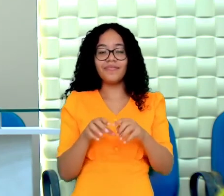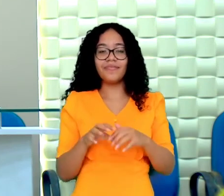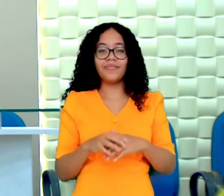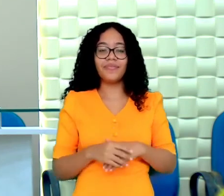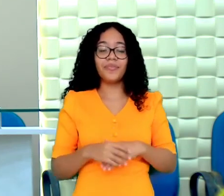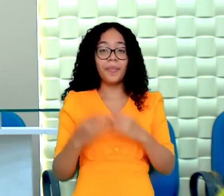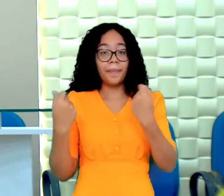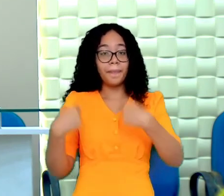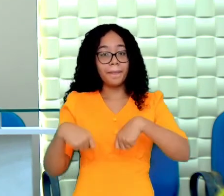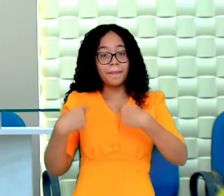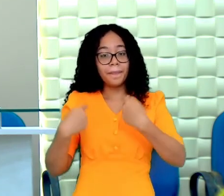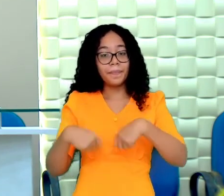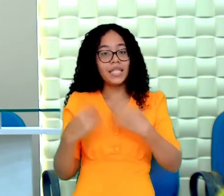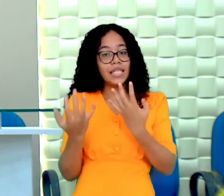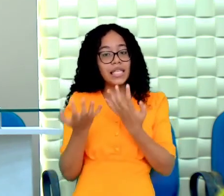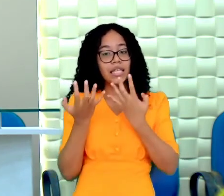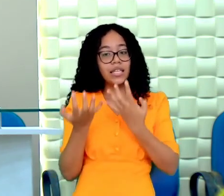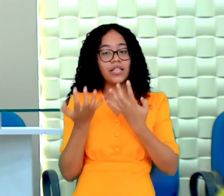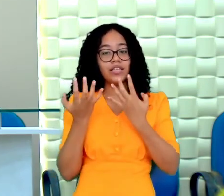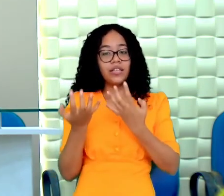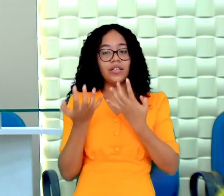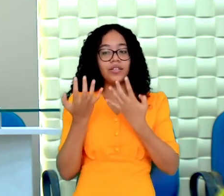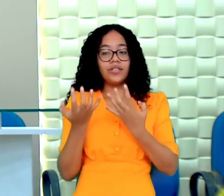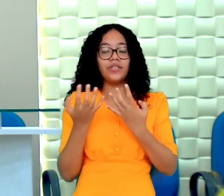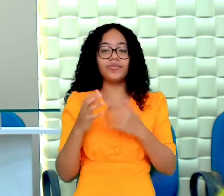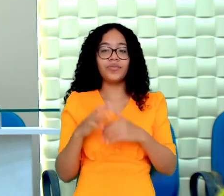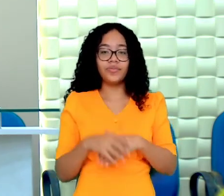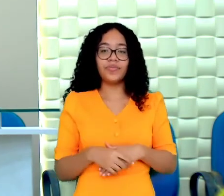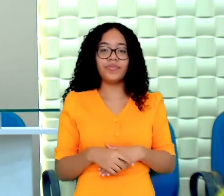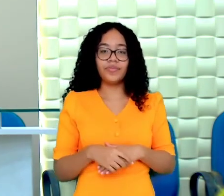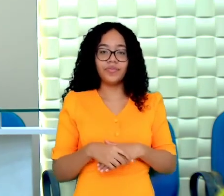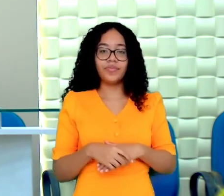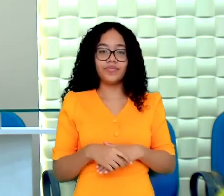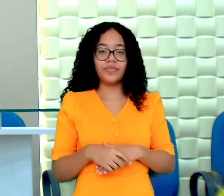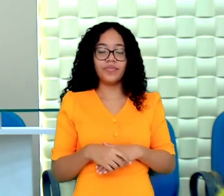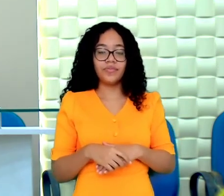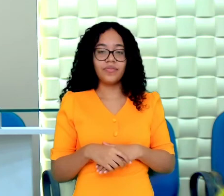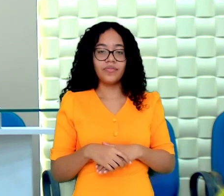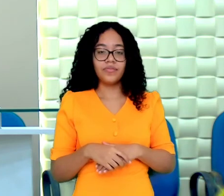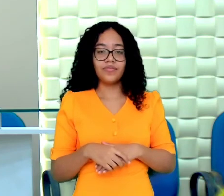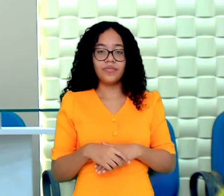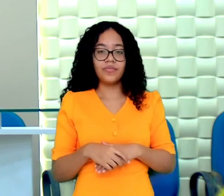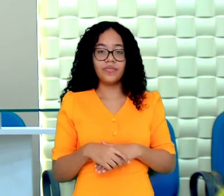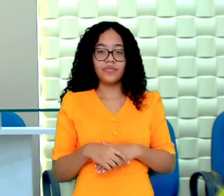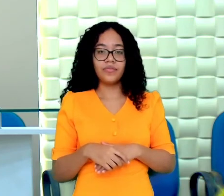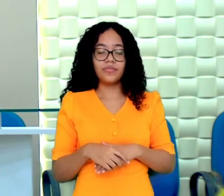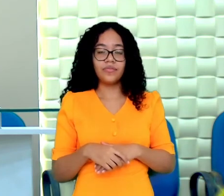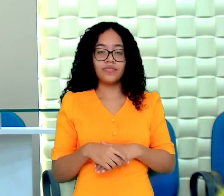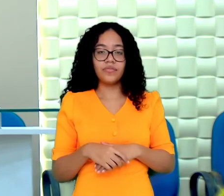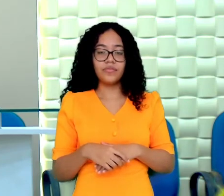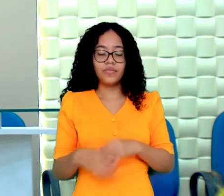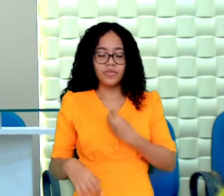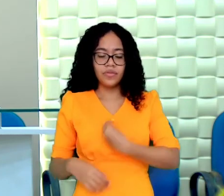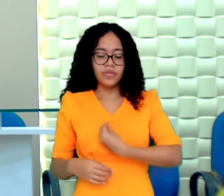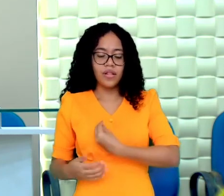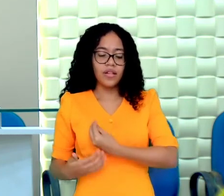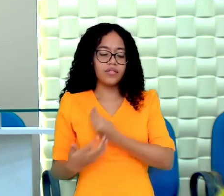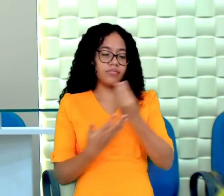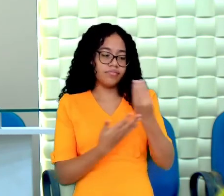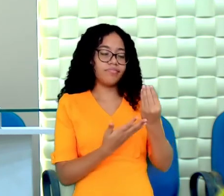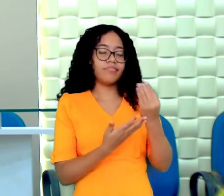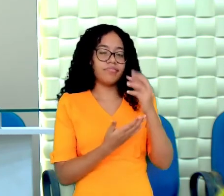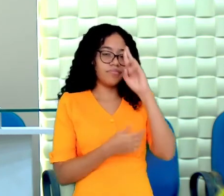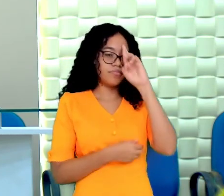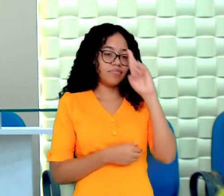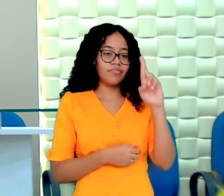Precisamos estar dispostos a nos sacrificar por Ele, se for necessário. Ah, meus irmãos, mas